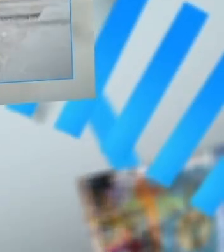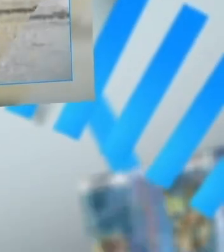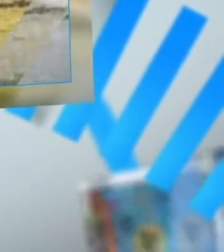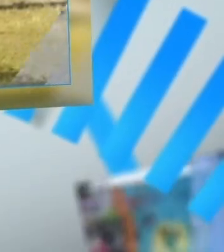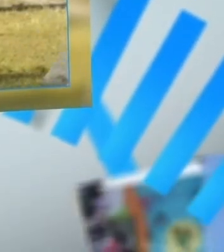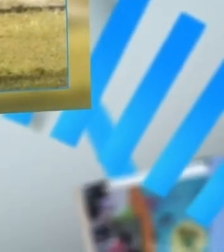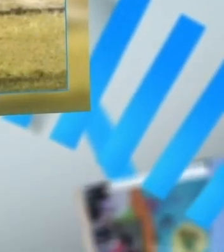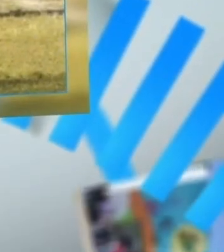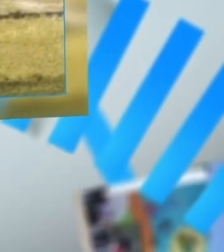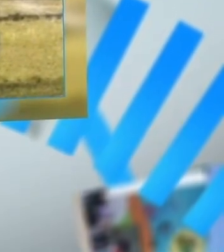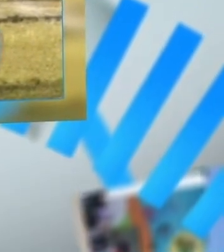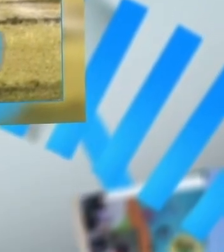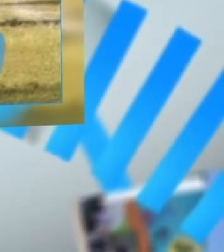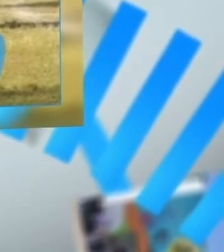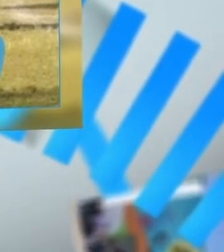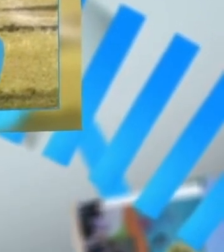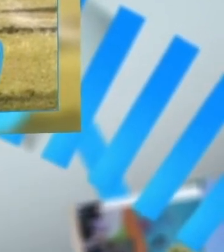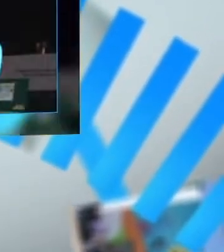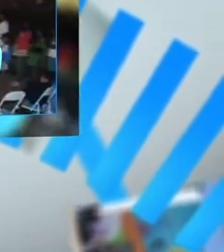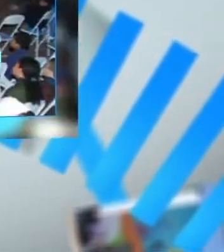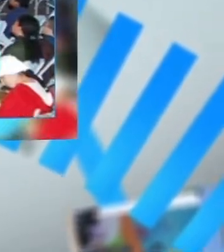das artes,